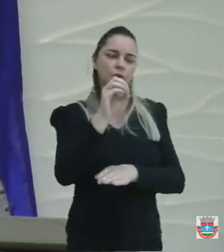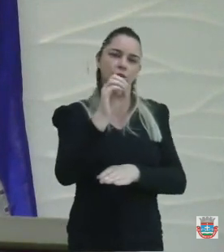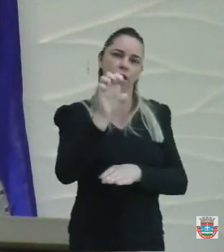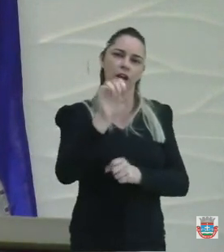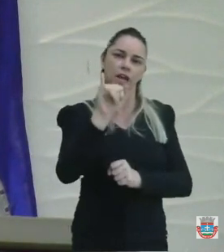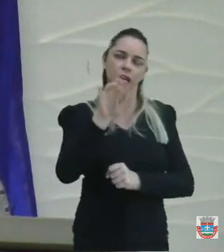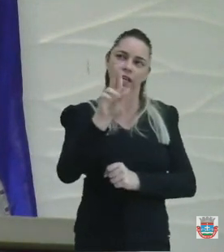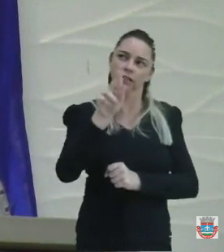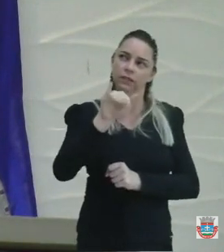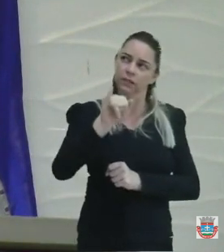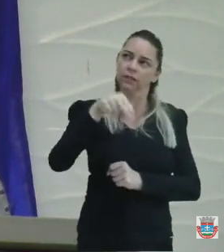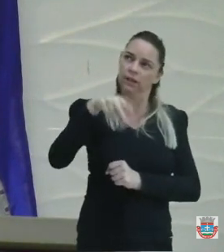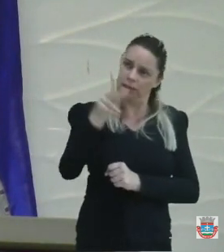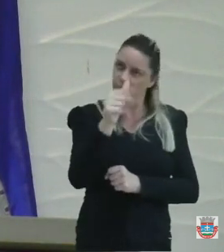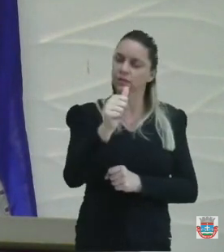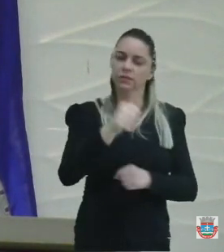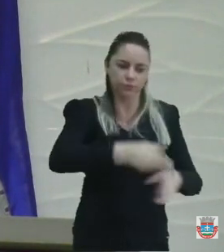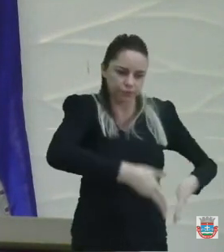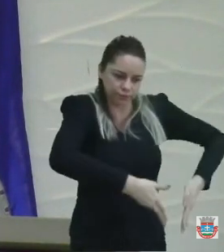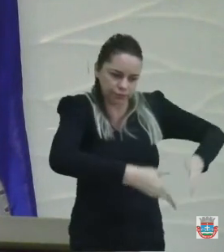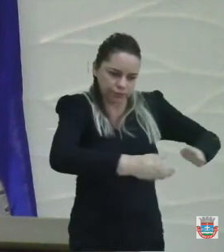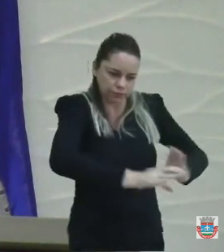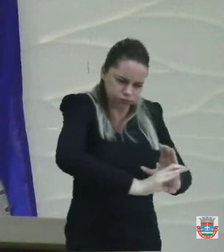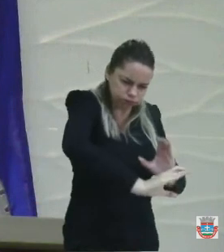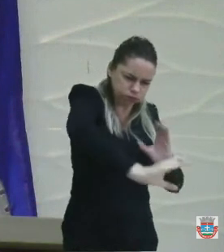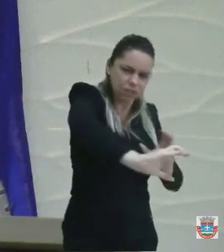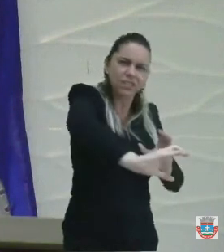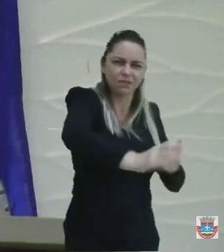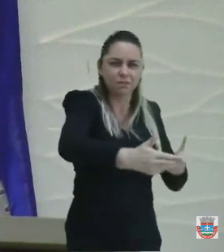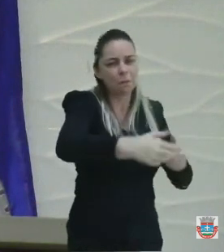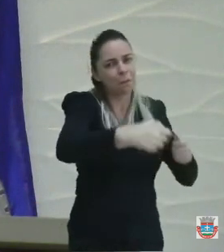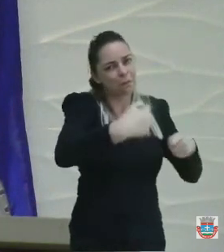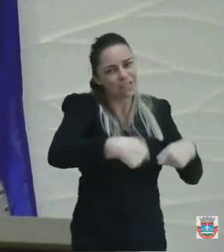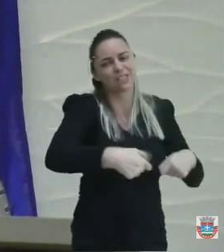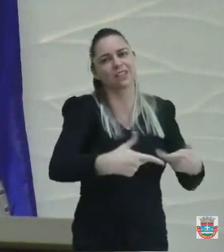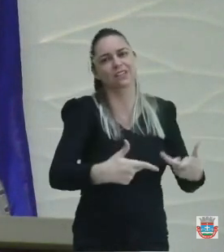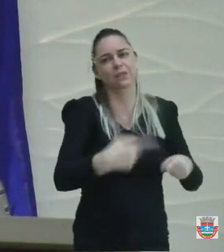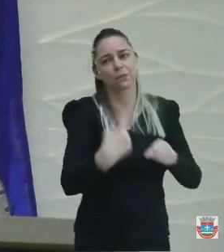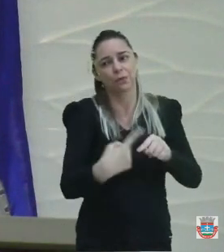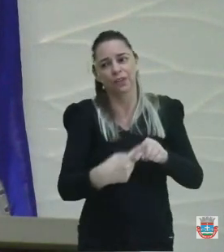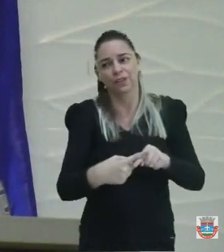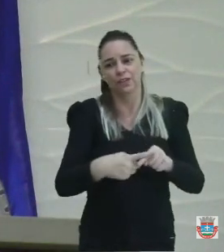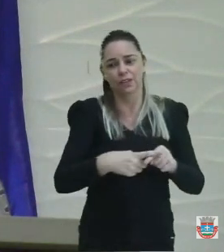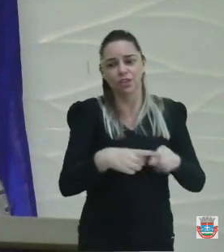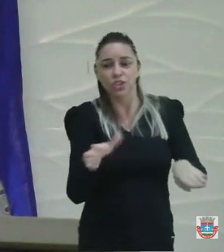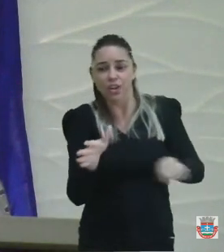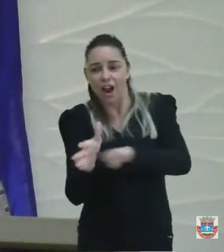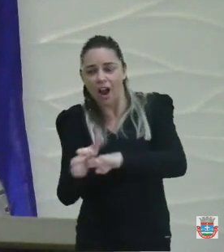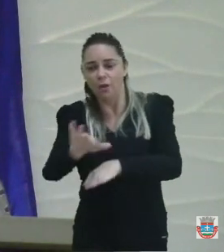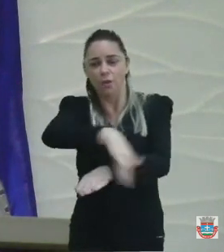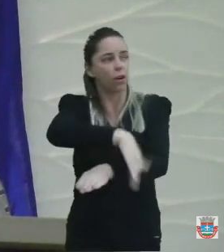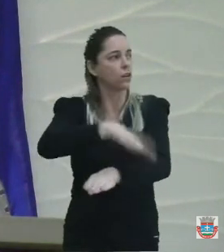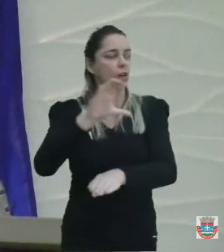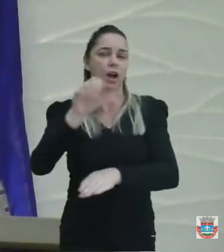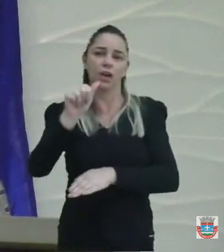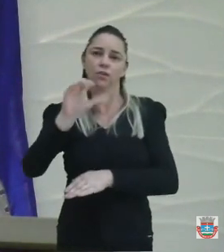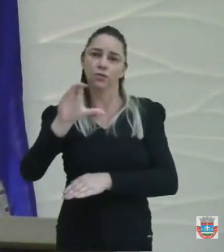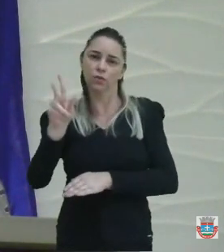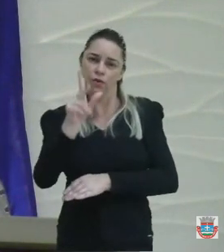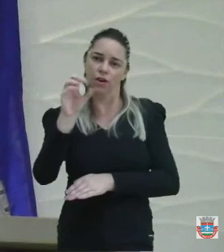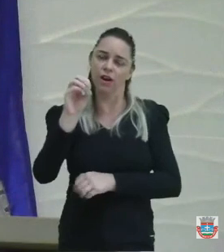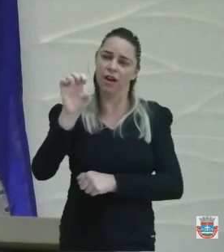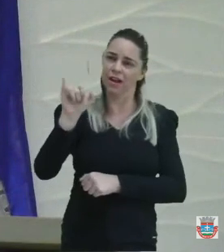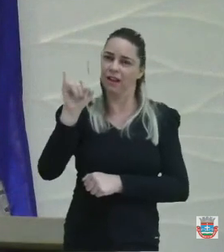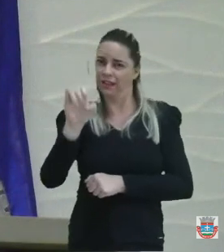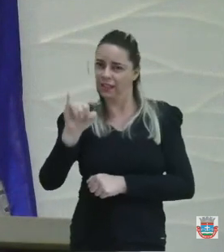fazer uma extensão de rede para fazer com que a água chegue na Rua Cachoeirinha. E não foi feito ainda. Na